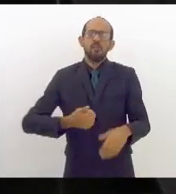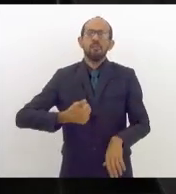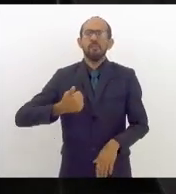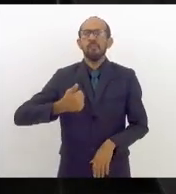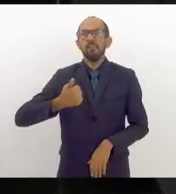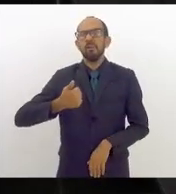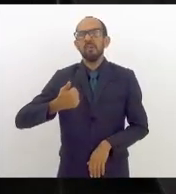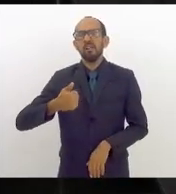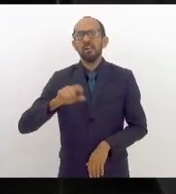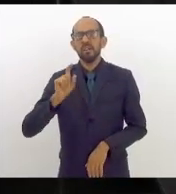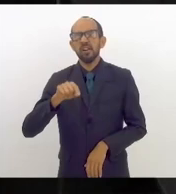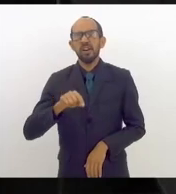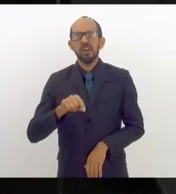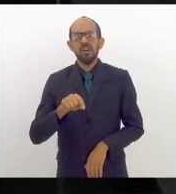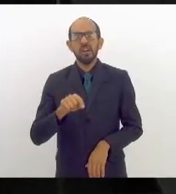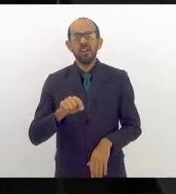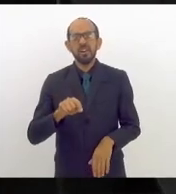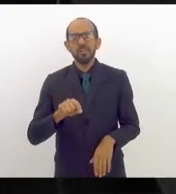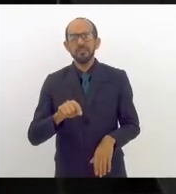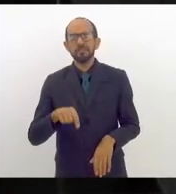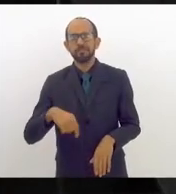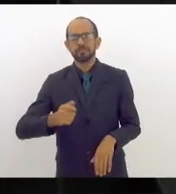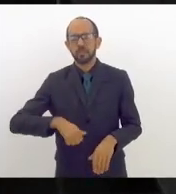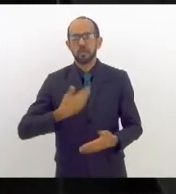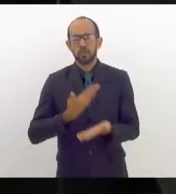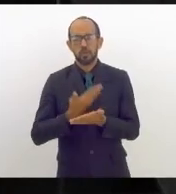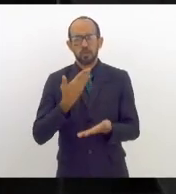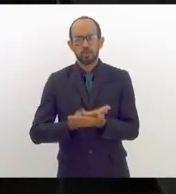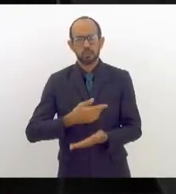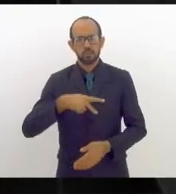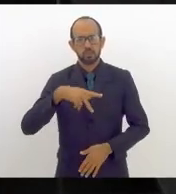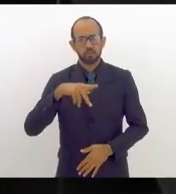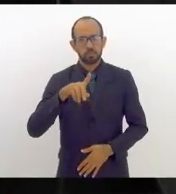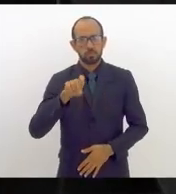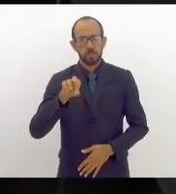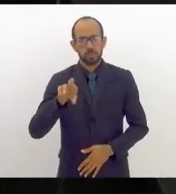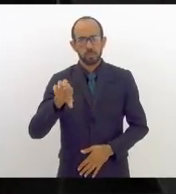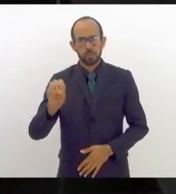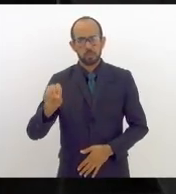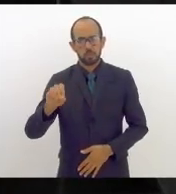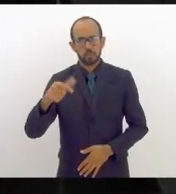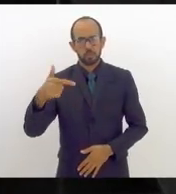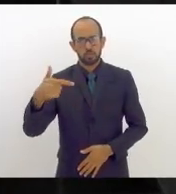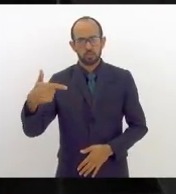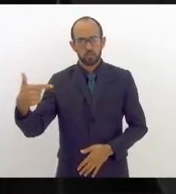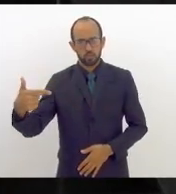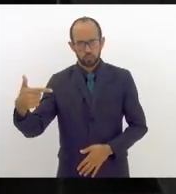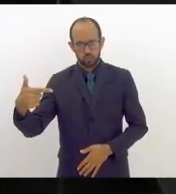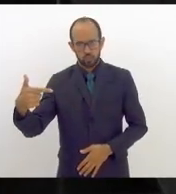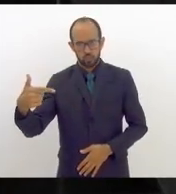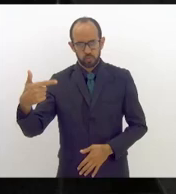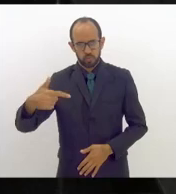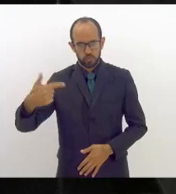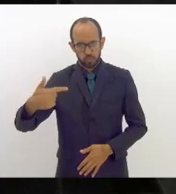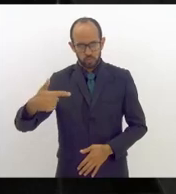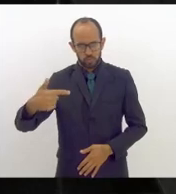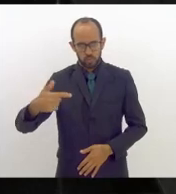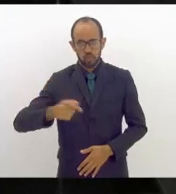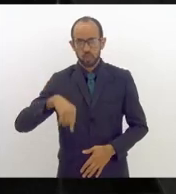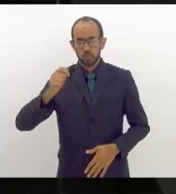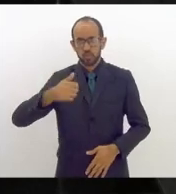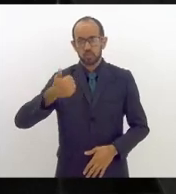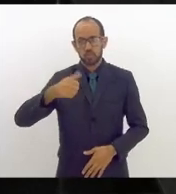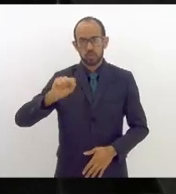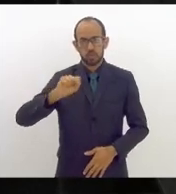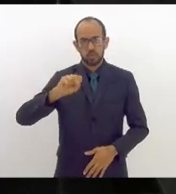lugar ao Colégio Pedro II ao Colégio Pedro II com 185